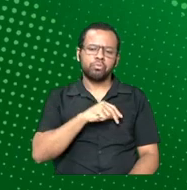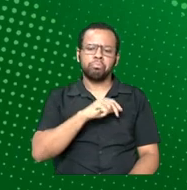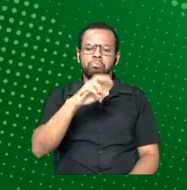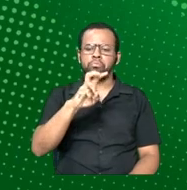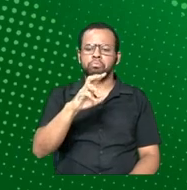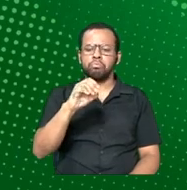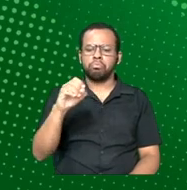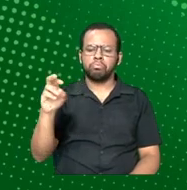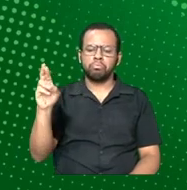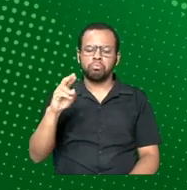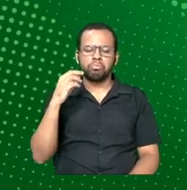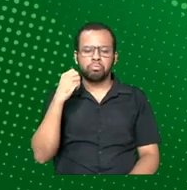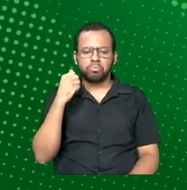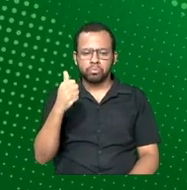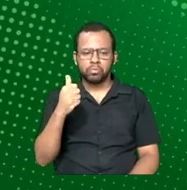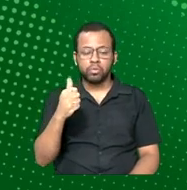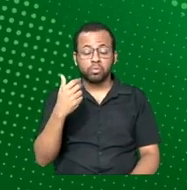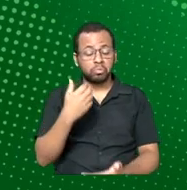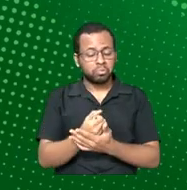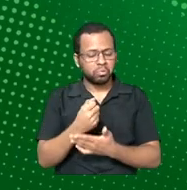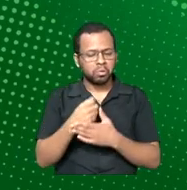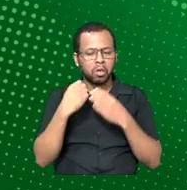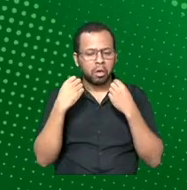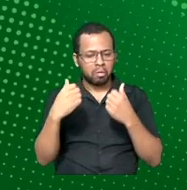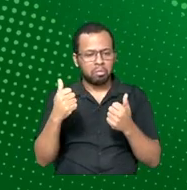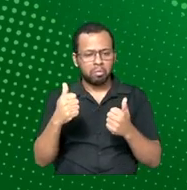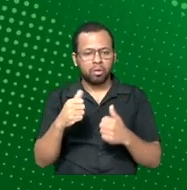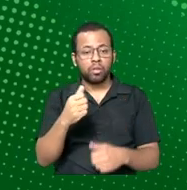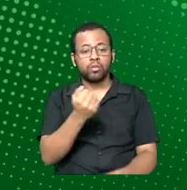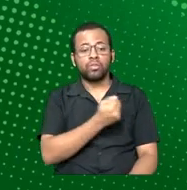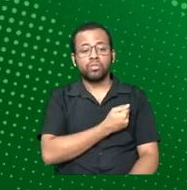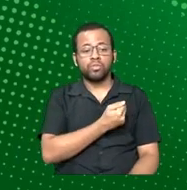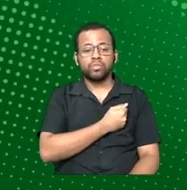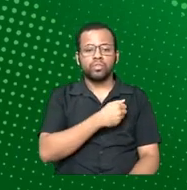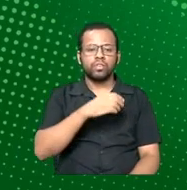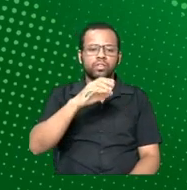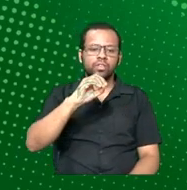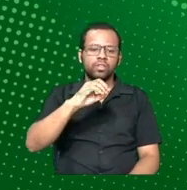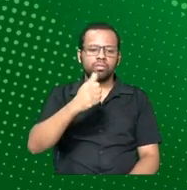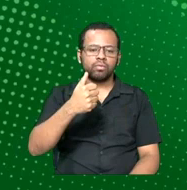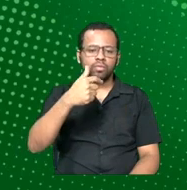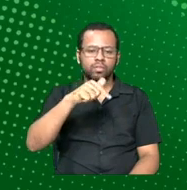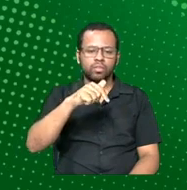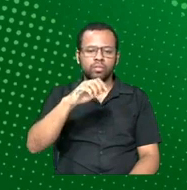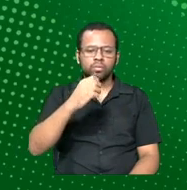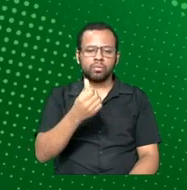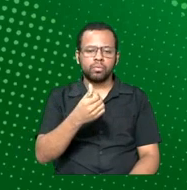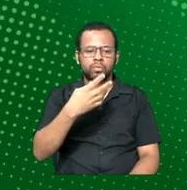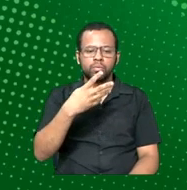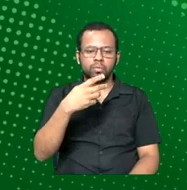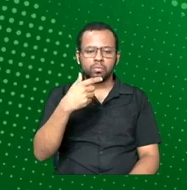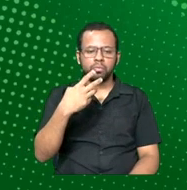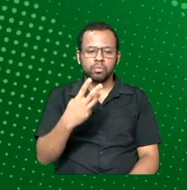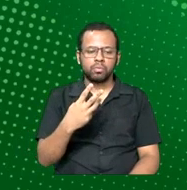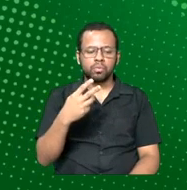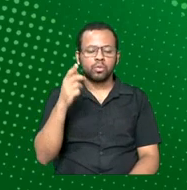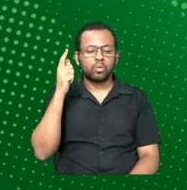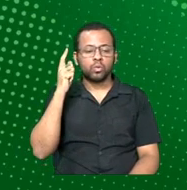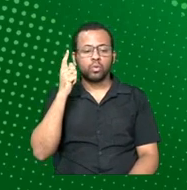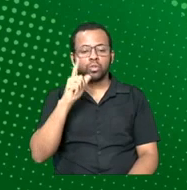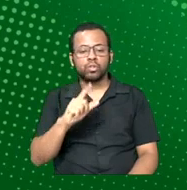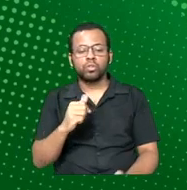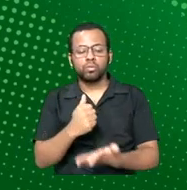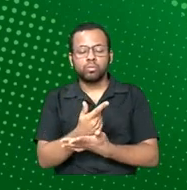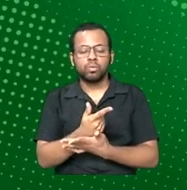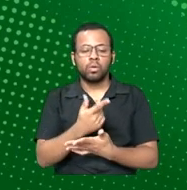reais para você josenilde esse aplicativo tá danado Olha lá 017643 a Maria de Glória né adquiriu com a